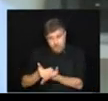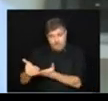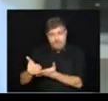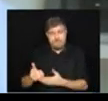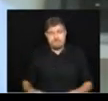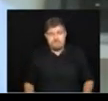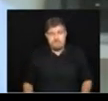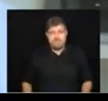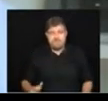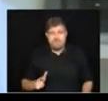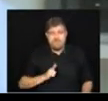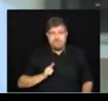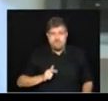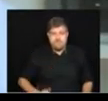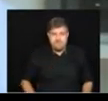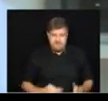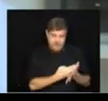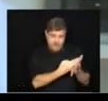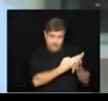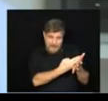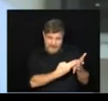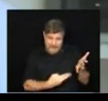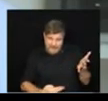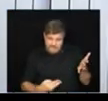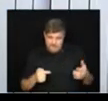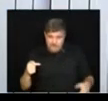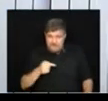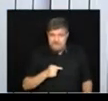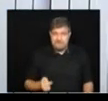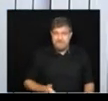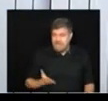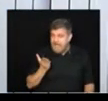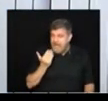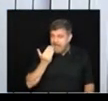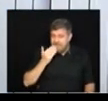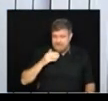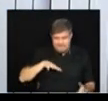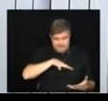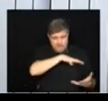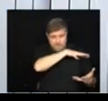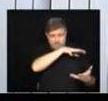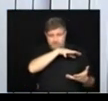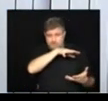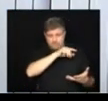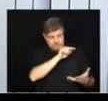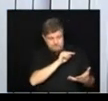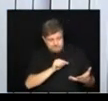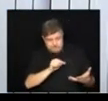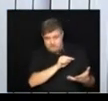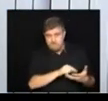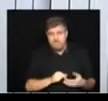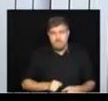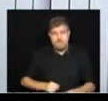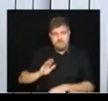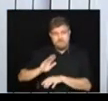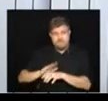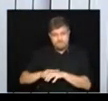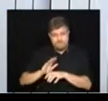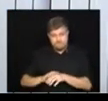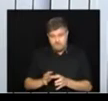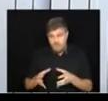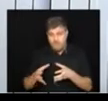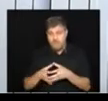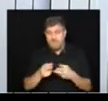O Estado da Segurança Alimentar e Nutrição no Mundo 2019, da Organização para a